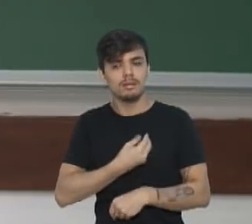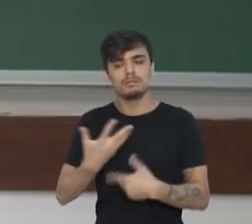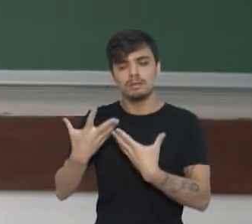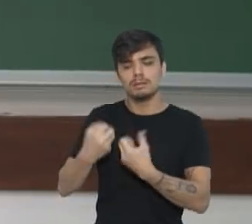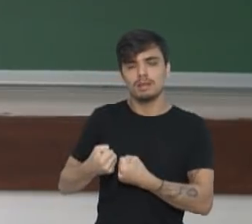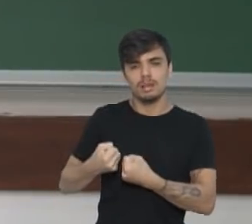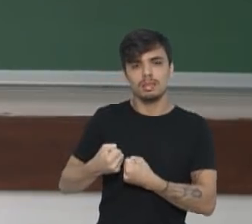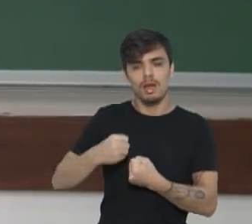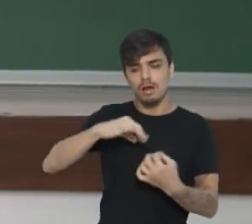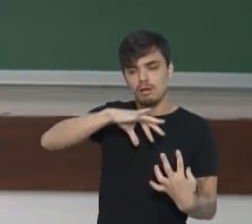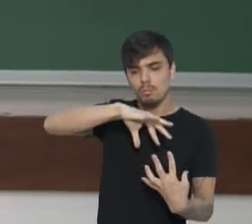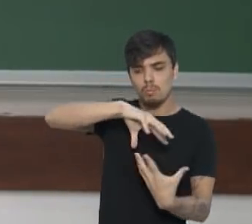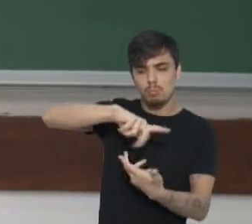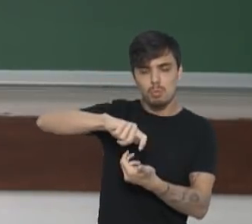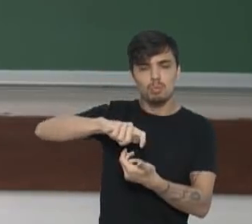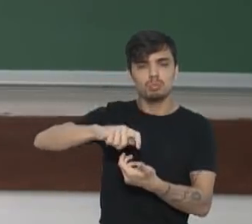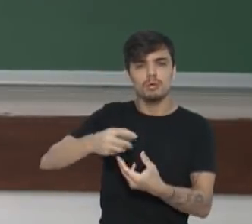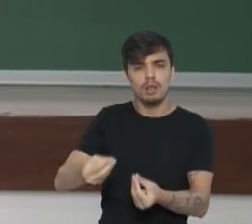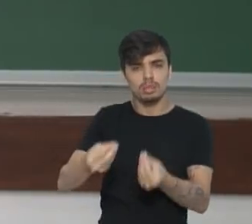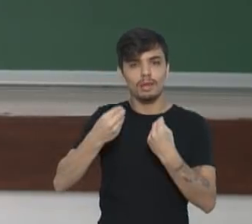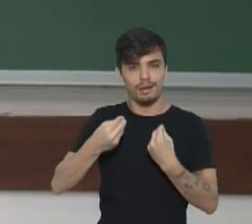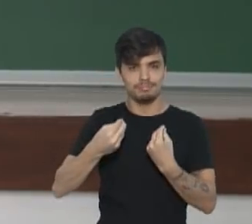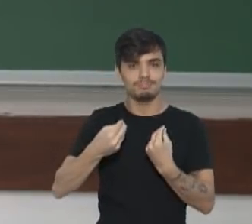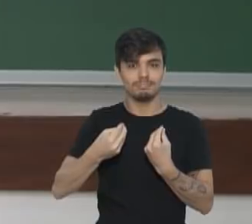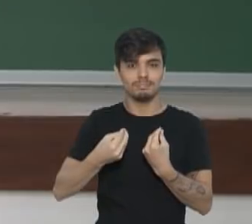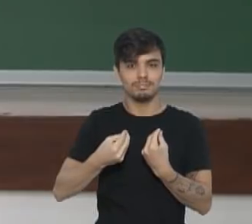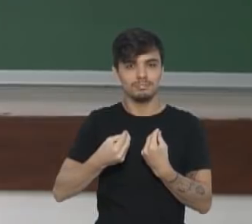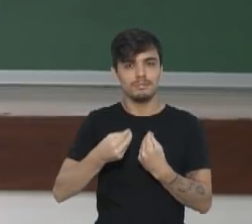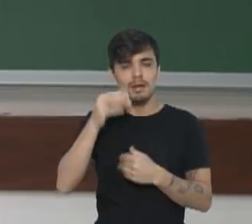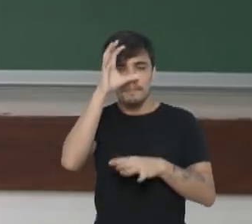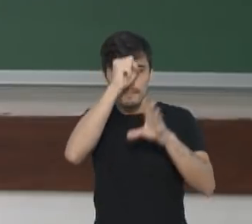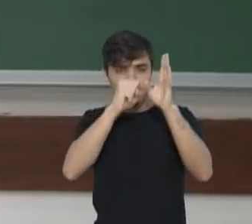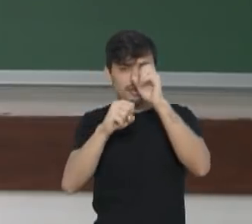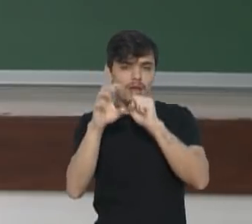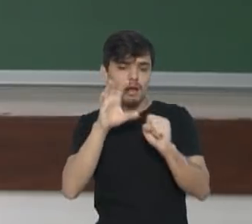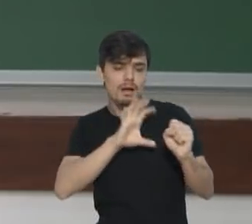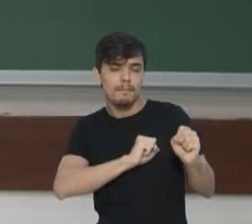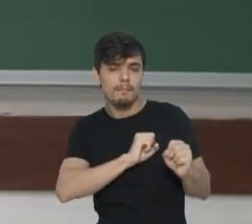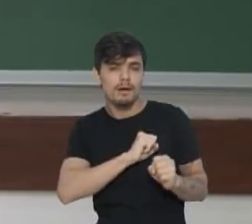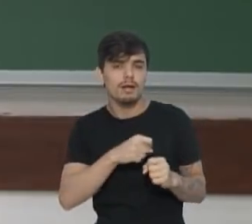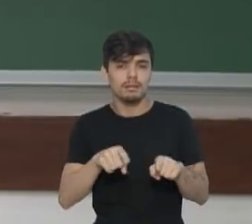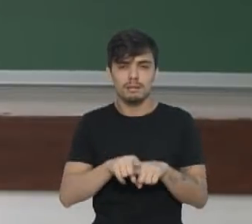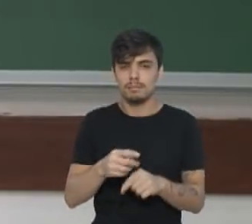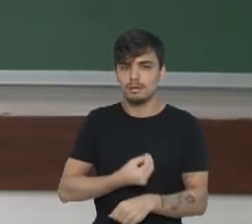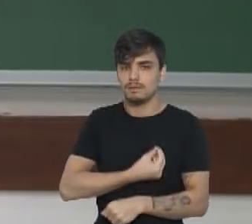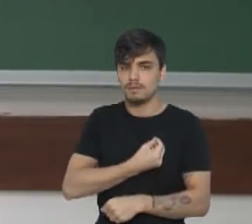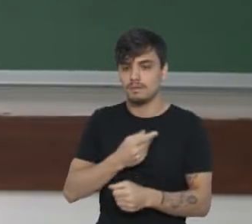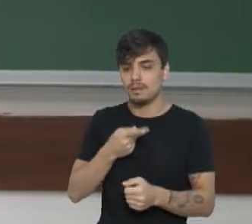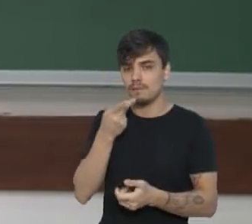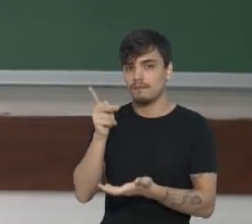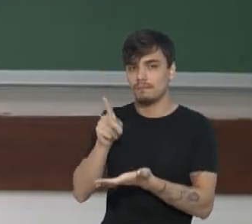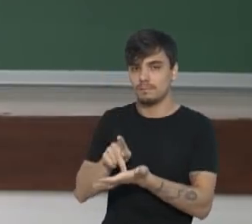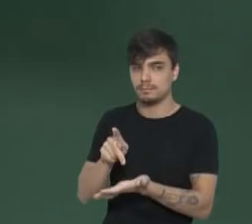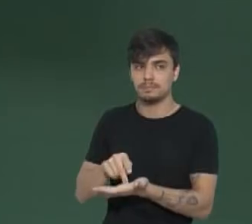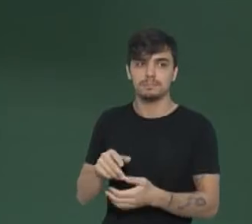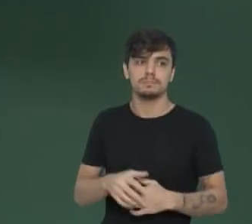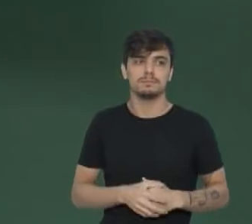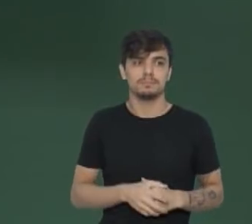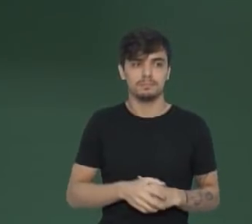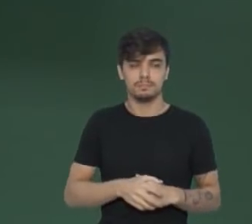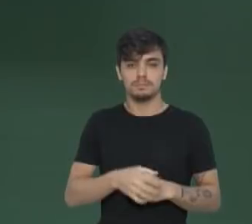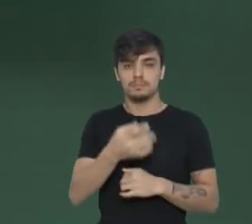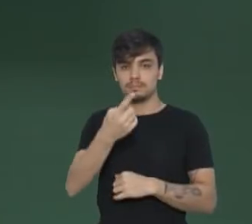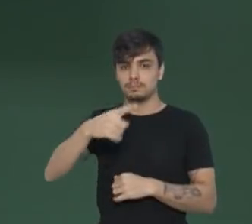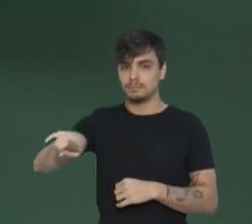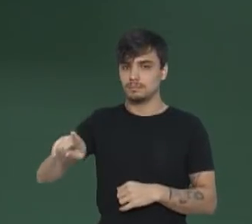as condições que o mundo te entregou e aprender a amar, a viver essa realidade. Tá? E por último, então, que nós